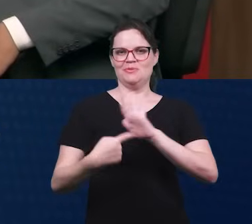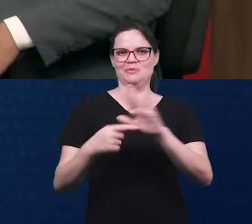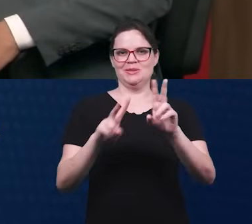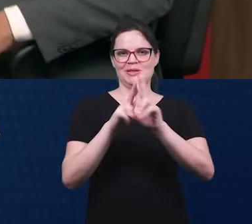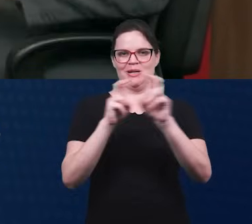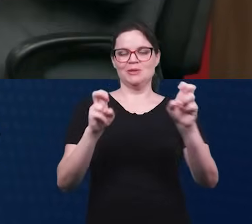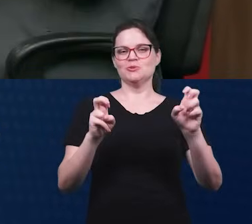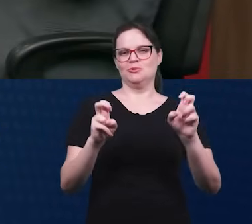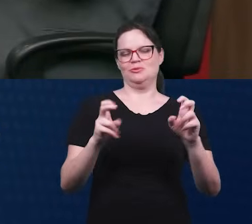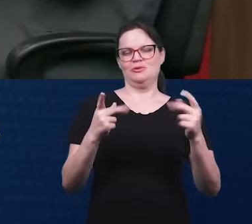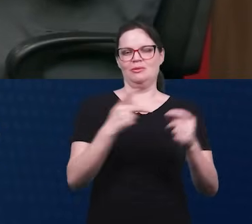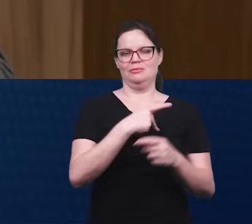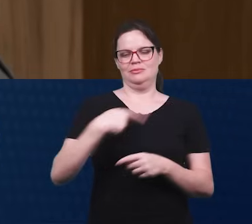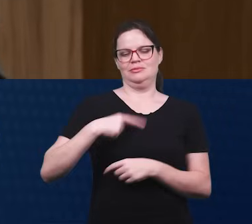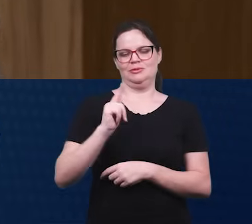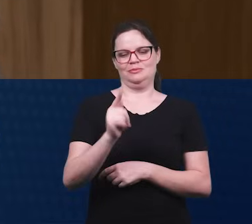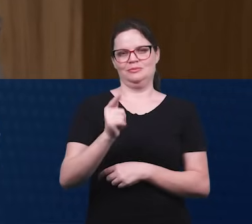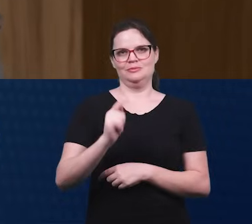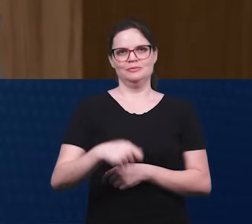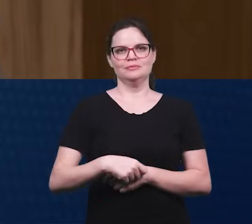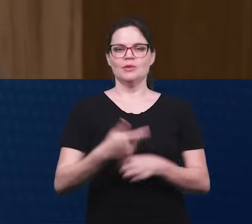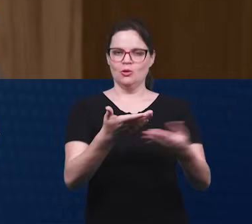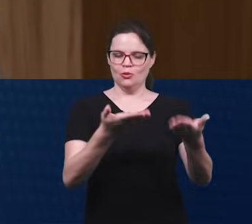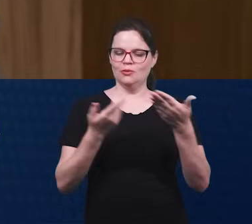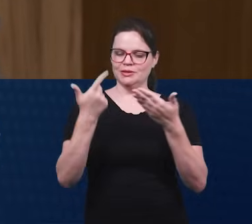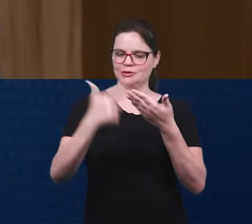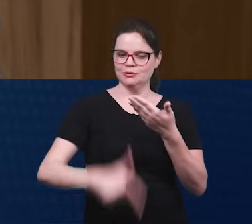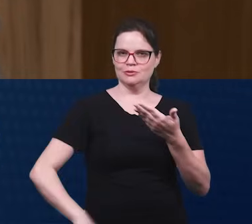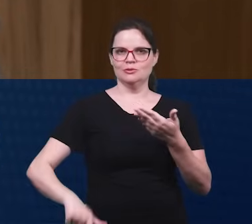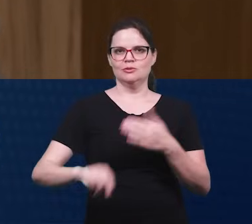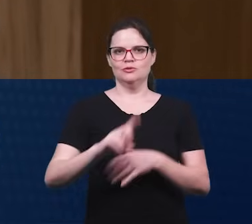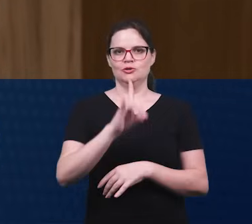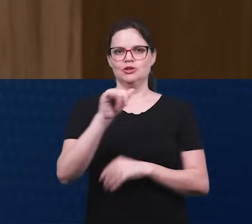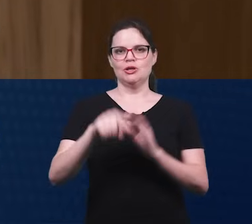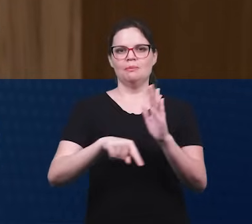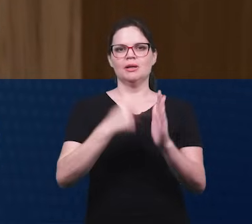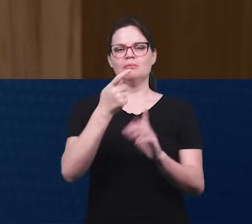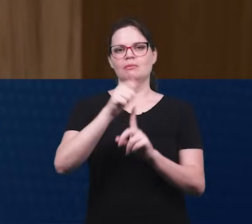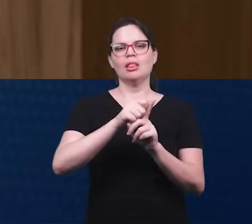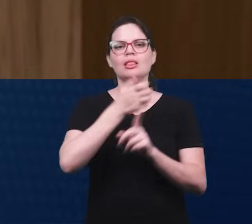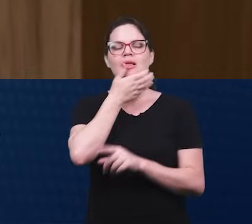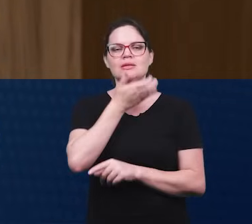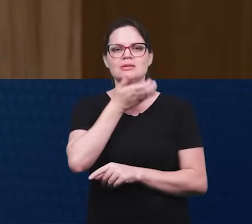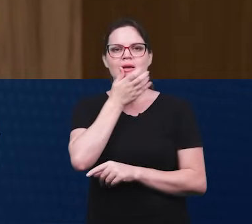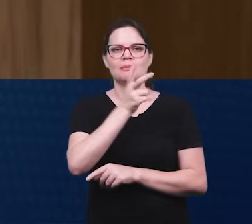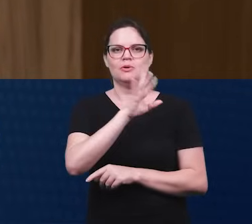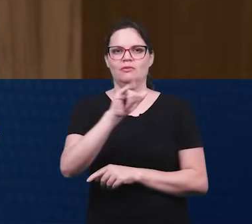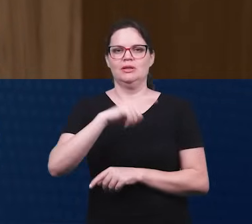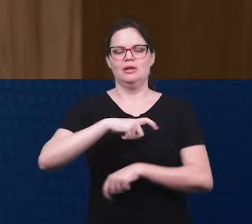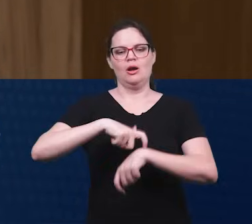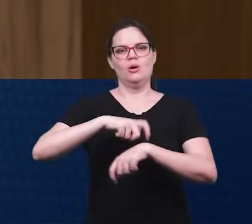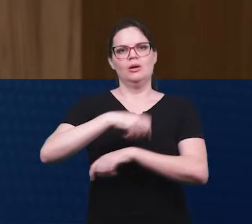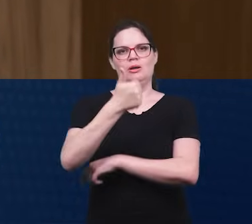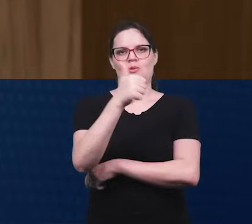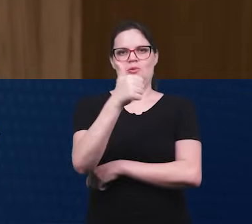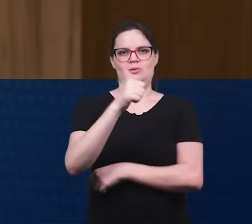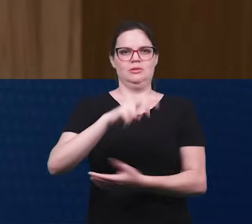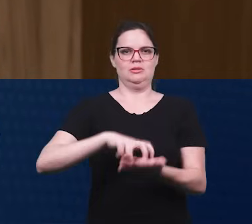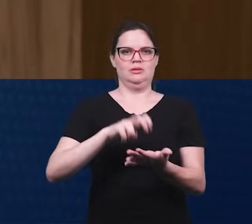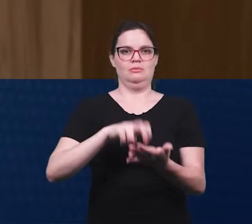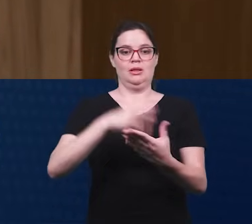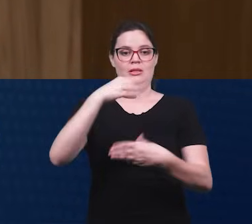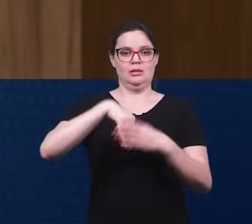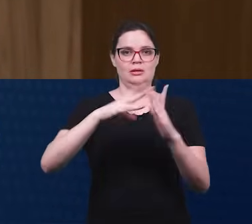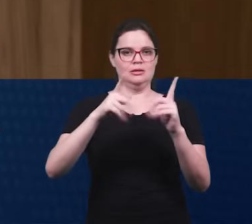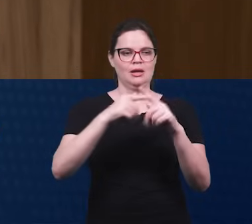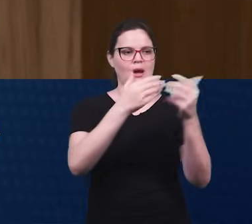e festas, e novamente fazer esse convite no dia 1º de dezembro, às 11 horas da manhã, nas nossas